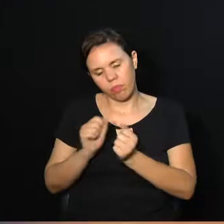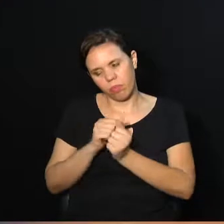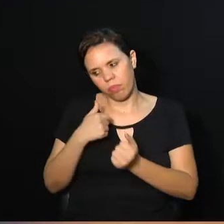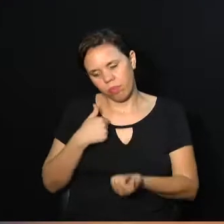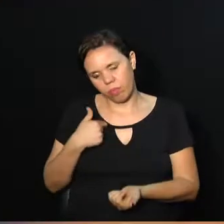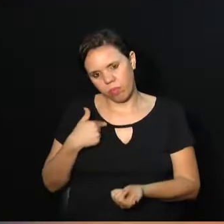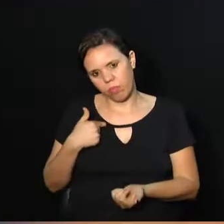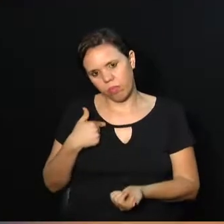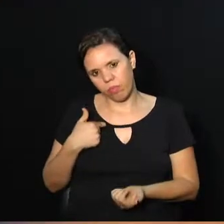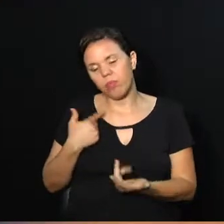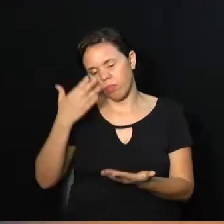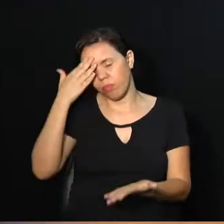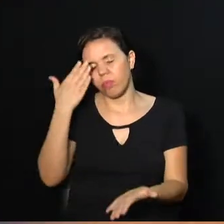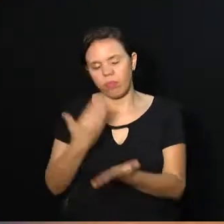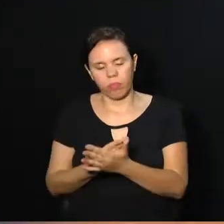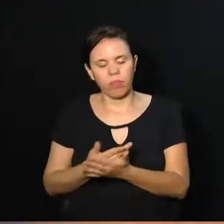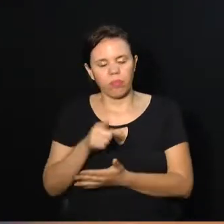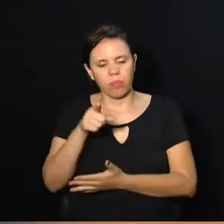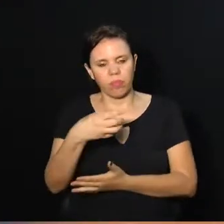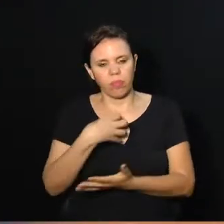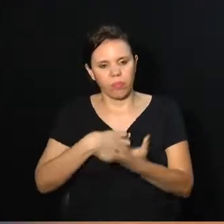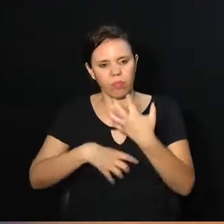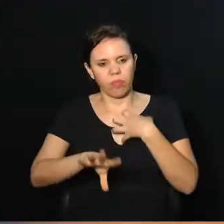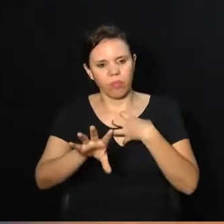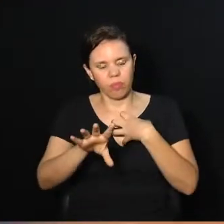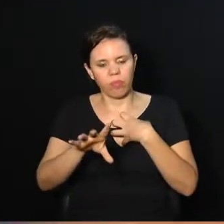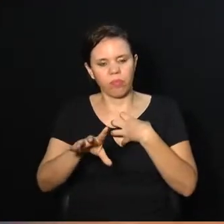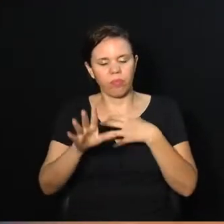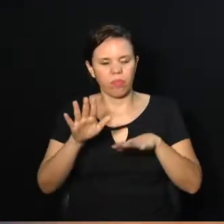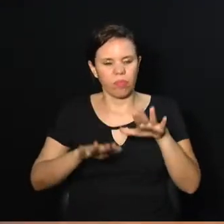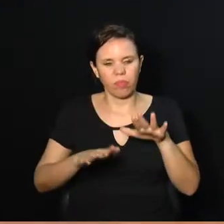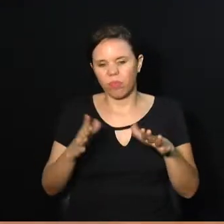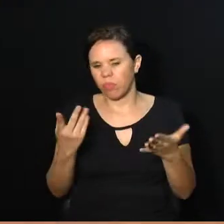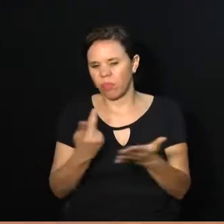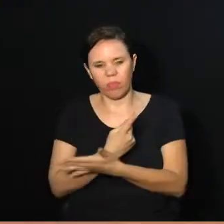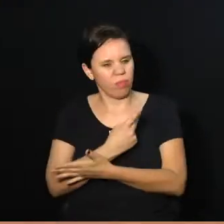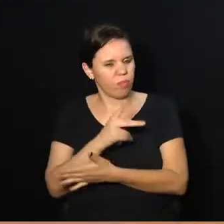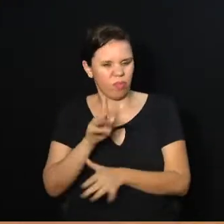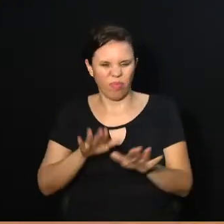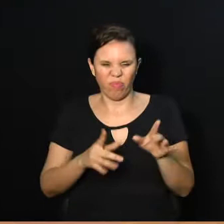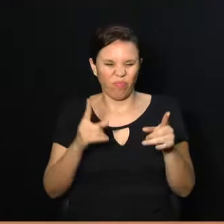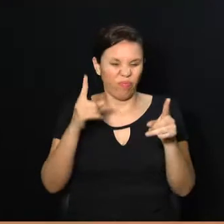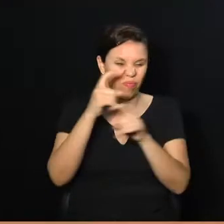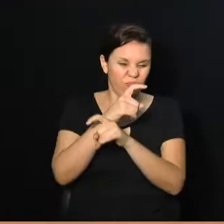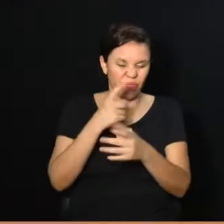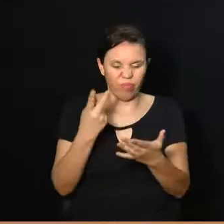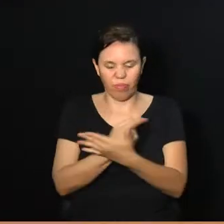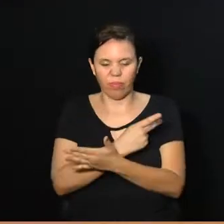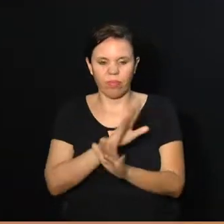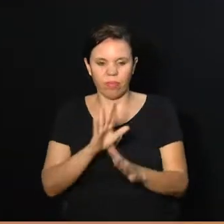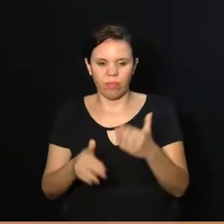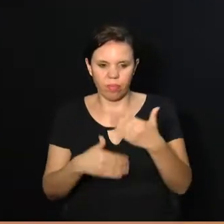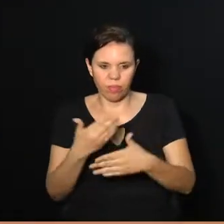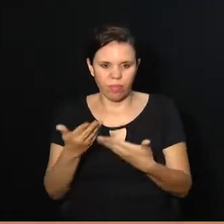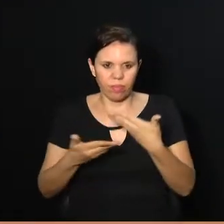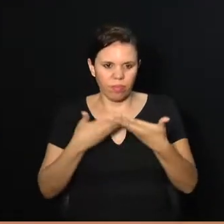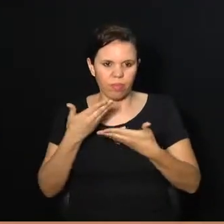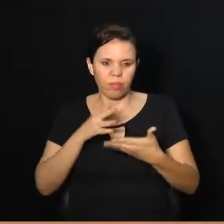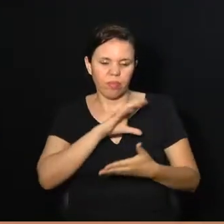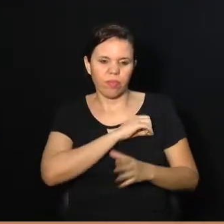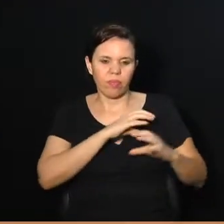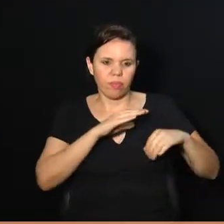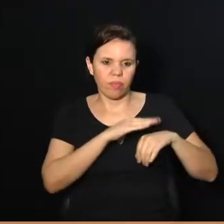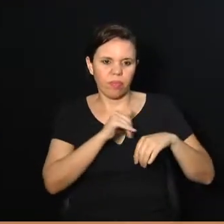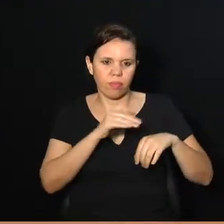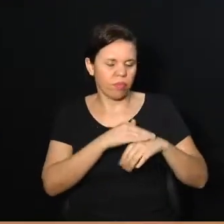fosse comigo. Então, eu acredito que dessa maneira, dificilmente a gente erra, né? Então, a gente trata as pessoas com amor, com carinho, para não